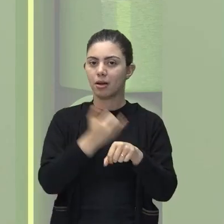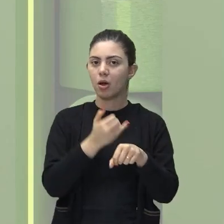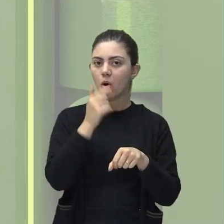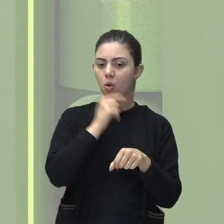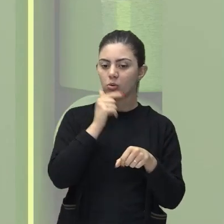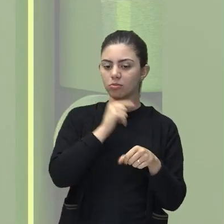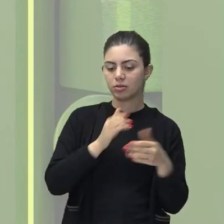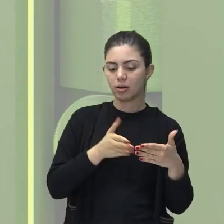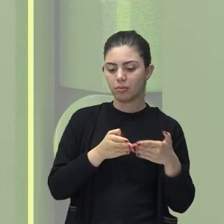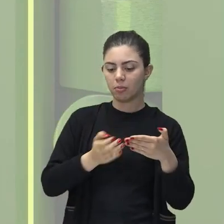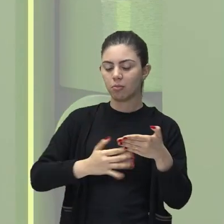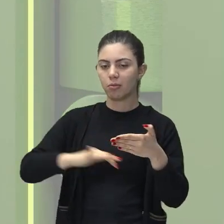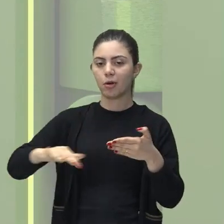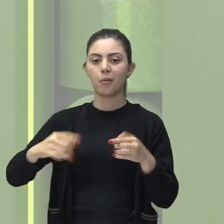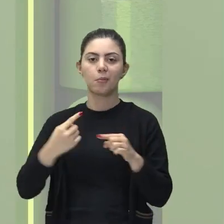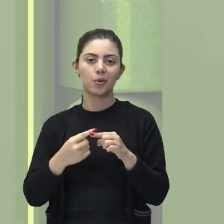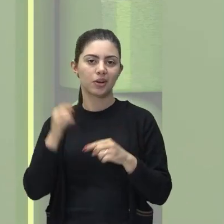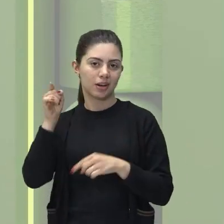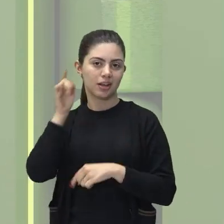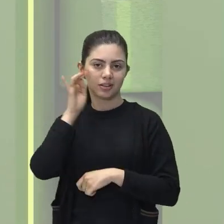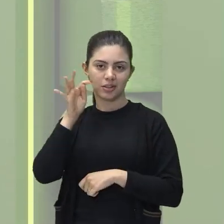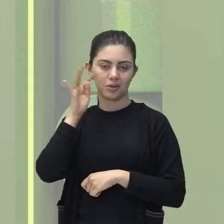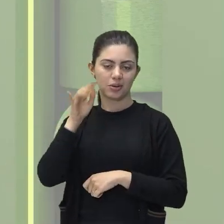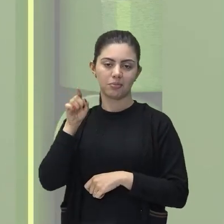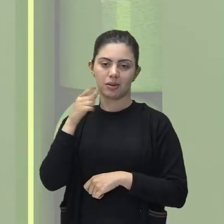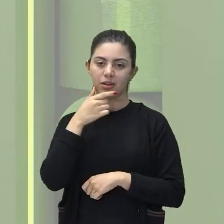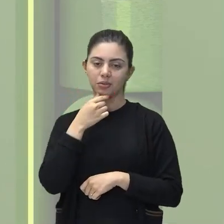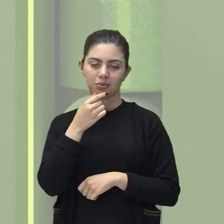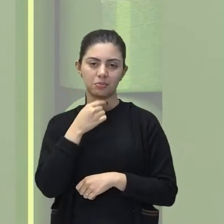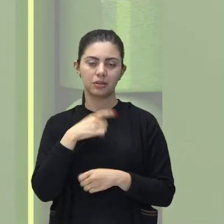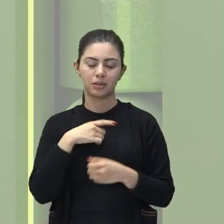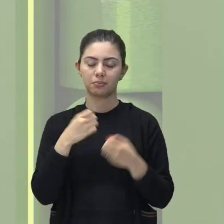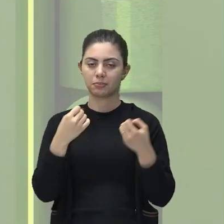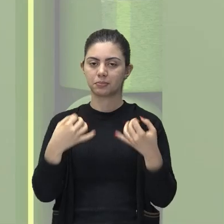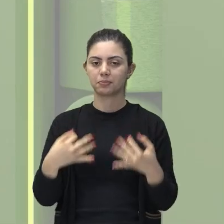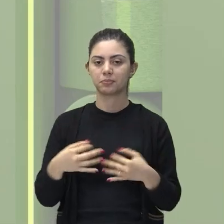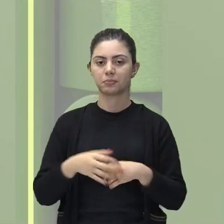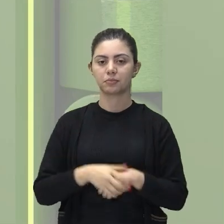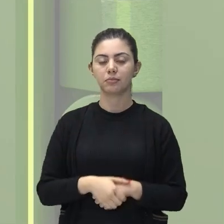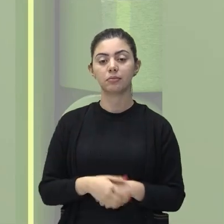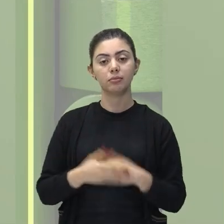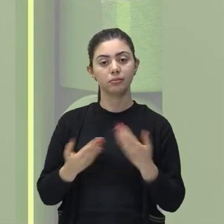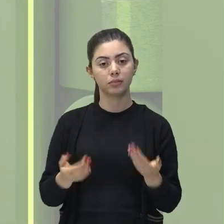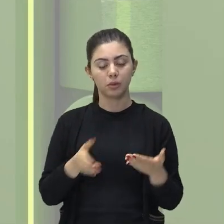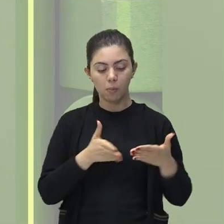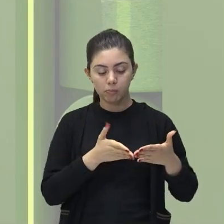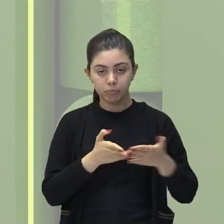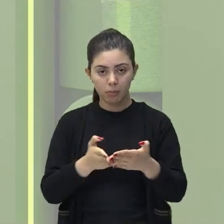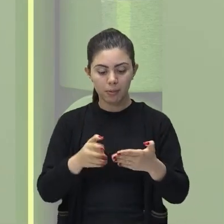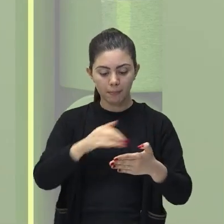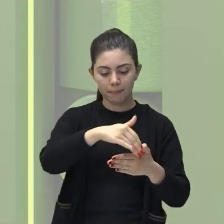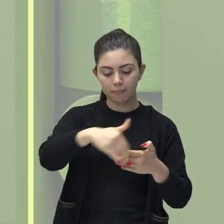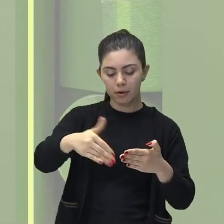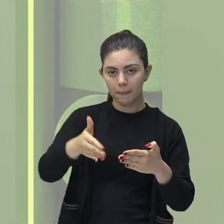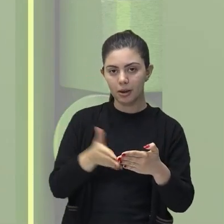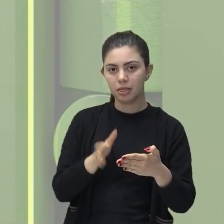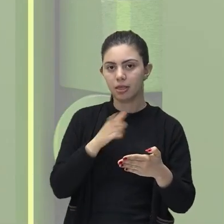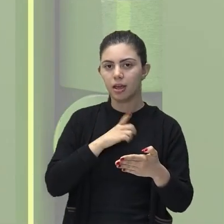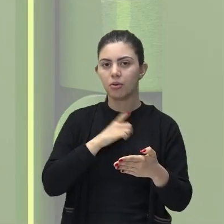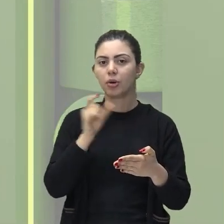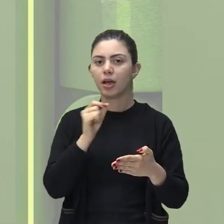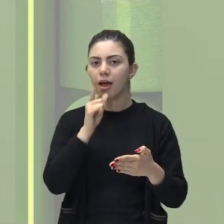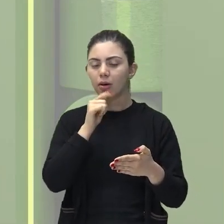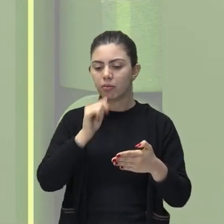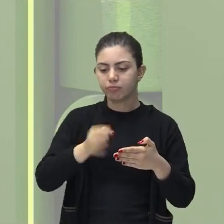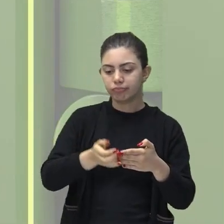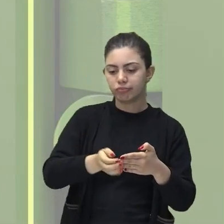tudo isso por causa do teorema de Arquimedes, né, que é aplicado, né? A parte da base do barco, ela desloca uma grande quantidade de